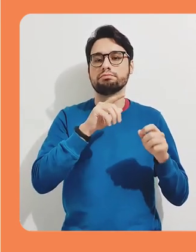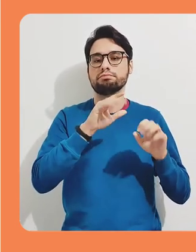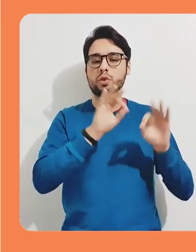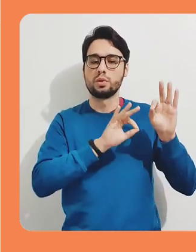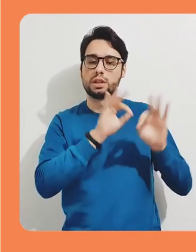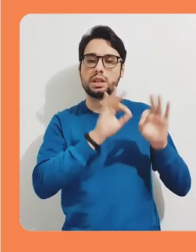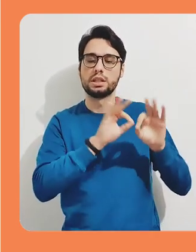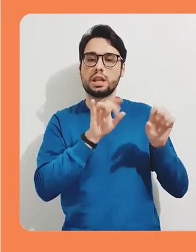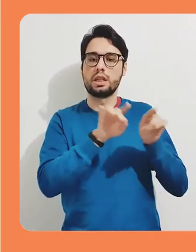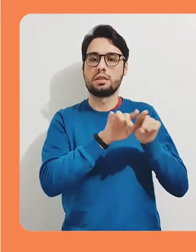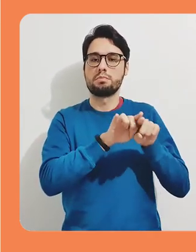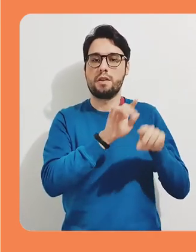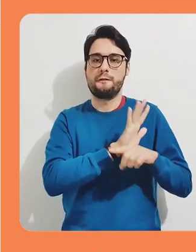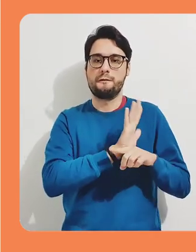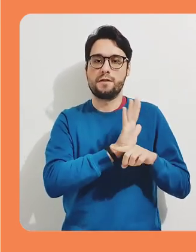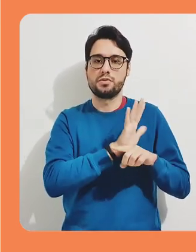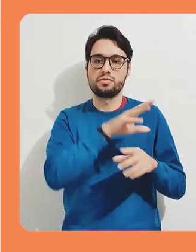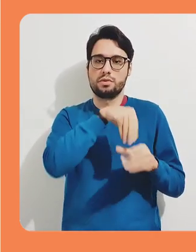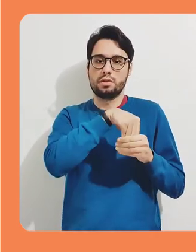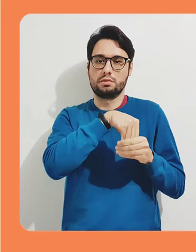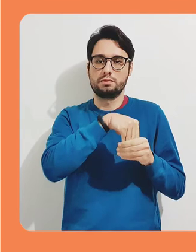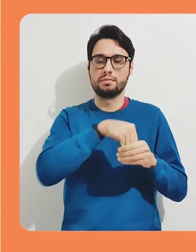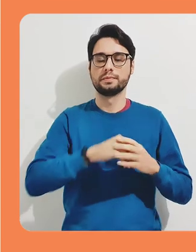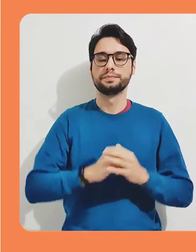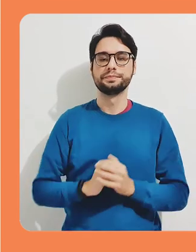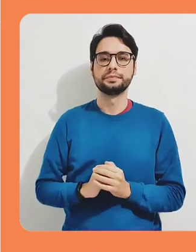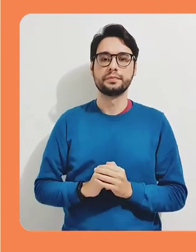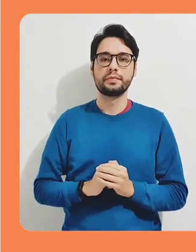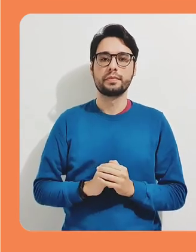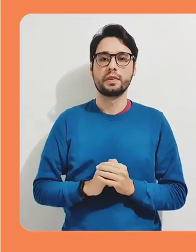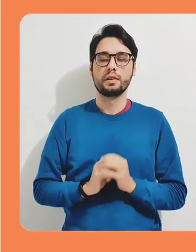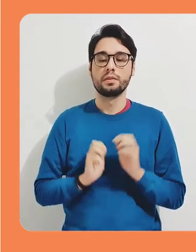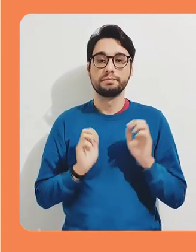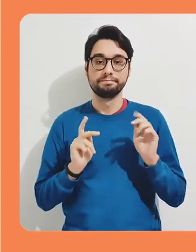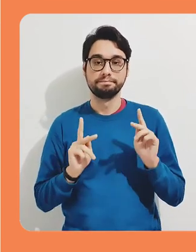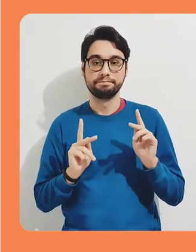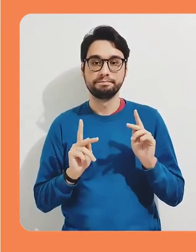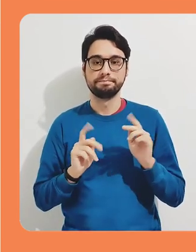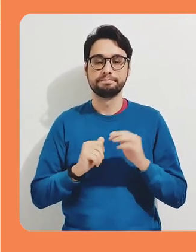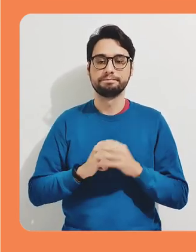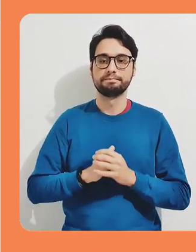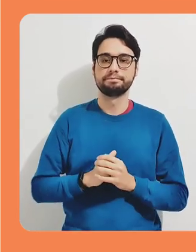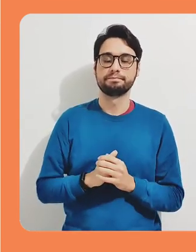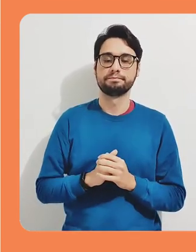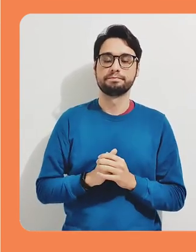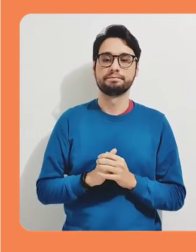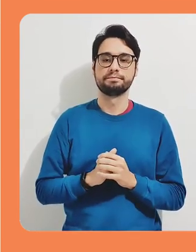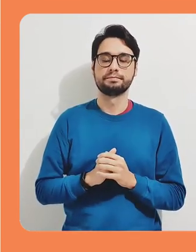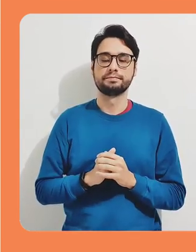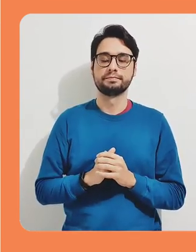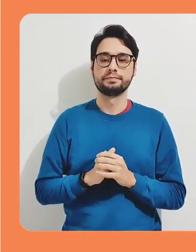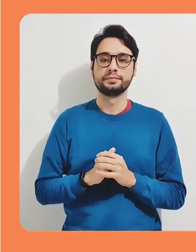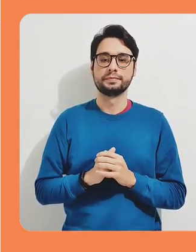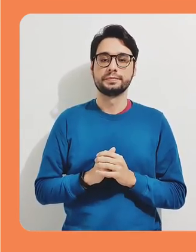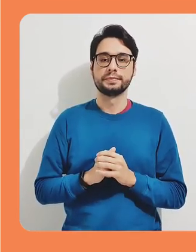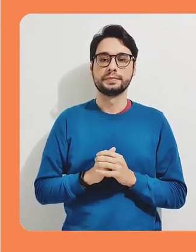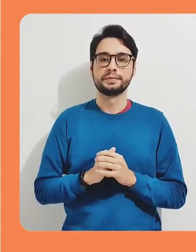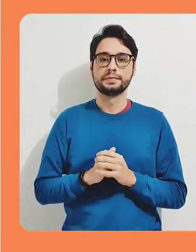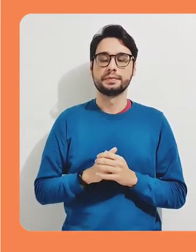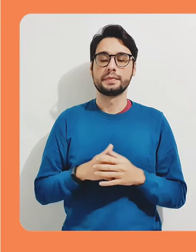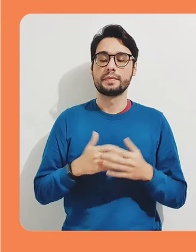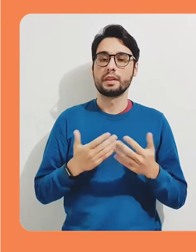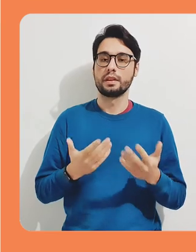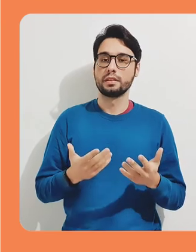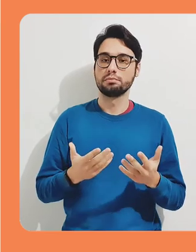JavaScript. Não que aqui tenha o JavaScript, mas ele CSS também tem, mas ele também permite